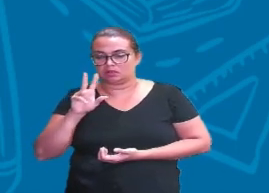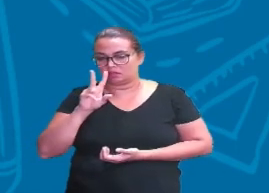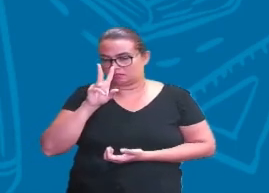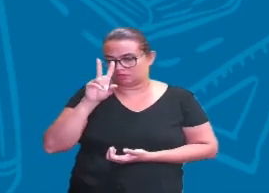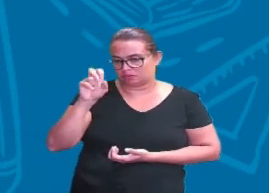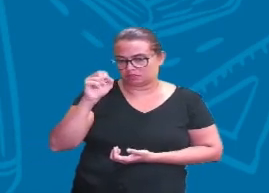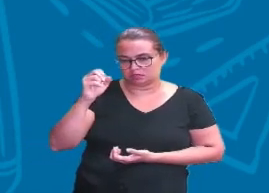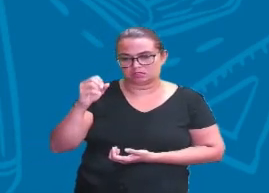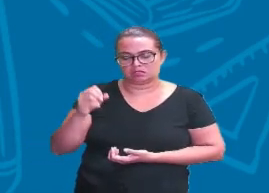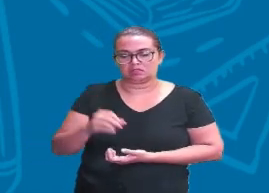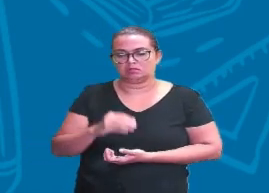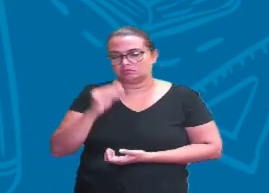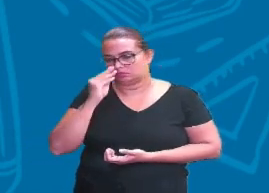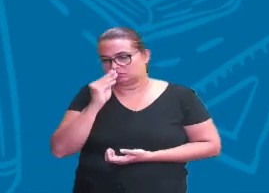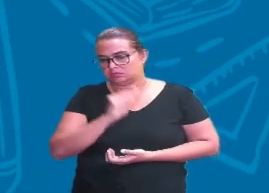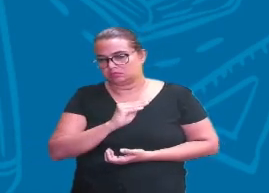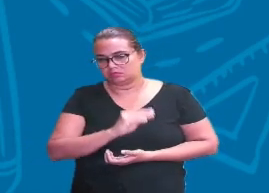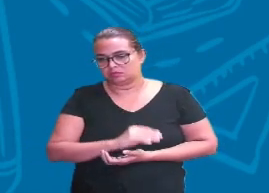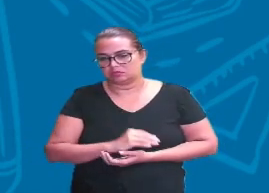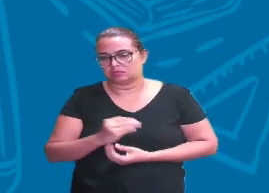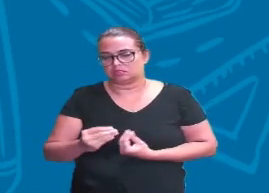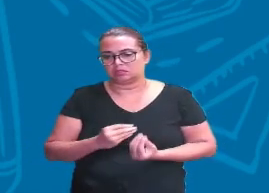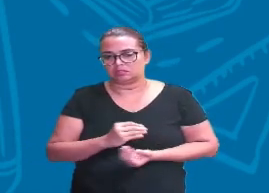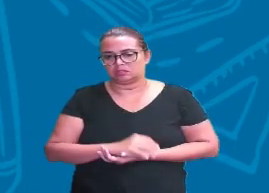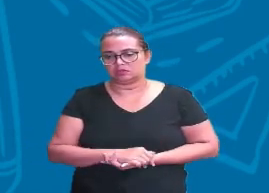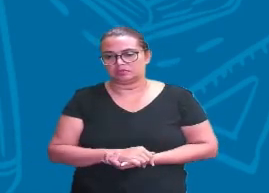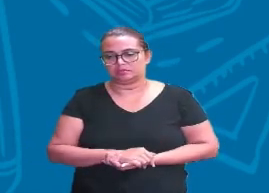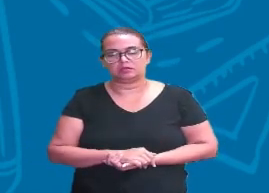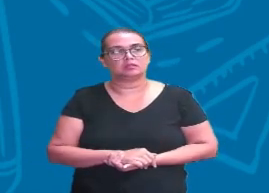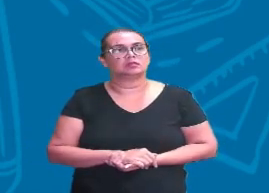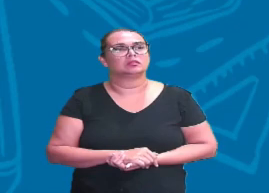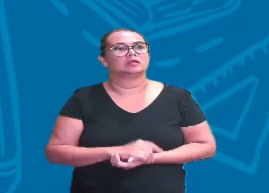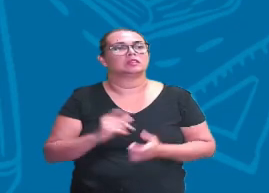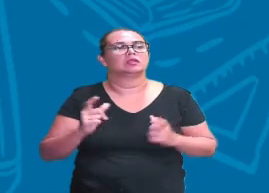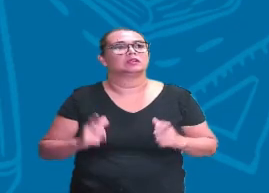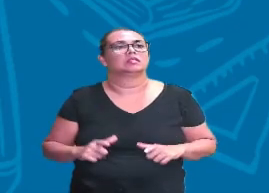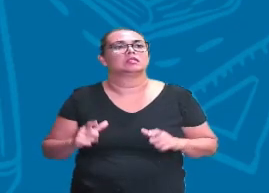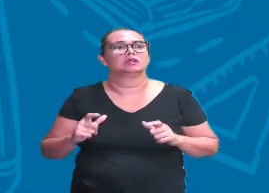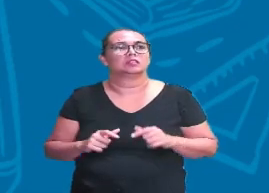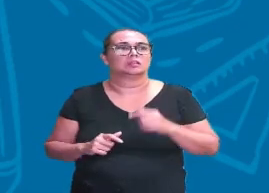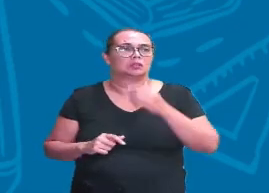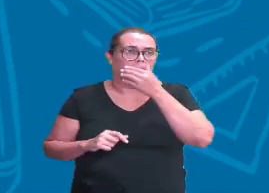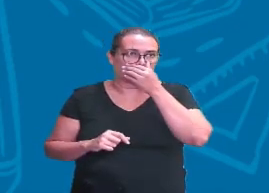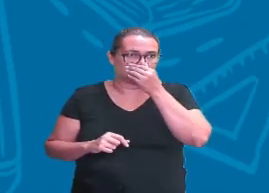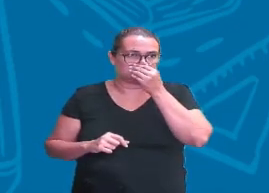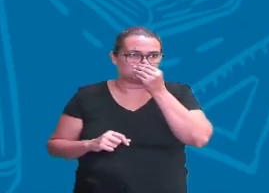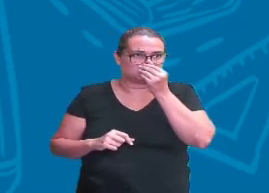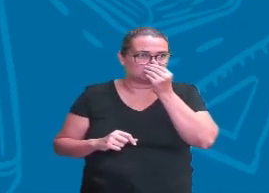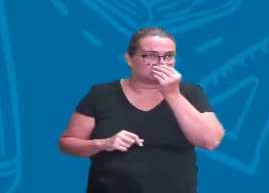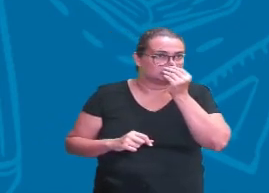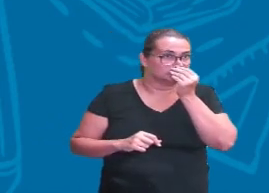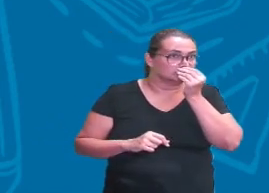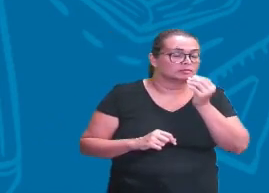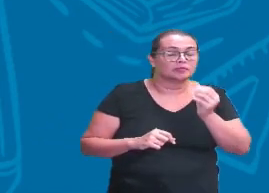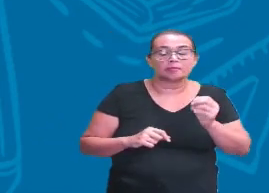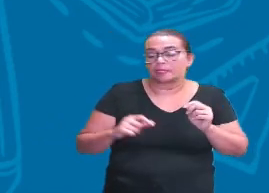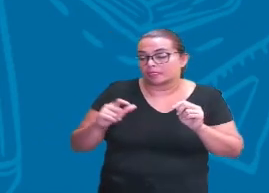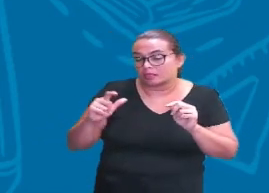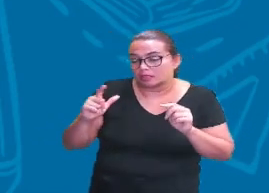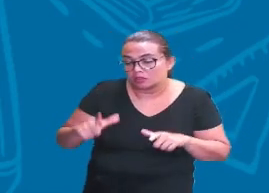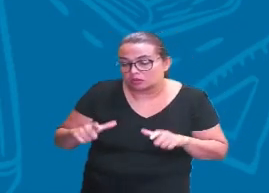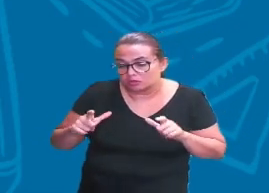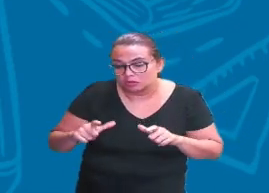Então, se eu tiver um ambiente como totalmente sem ar é o vácuo, né? O vácuo é a